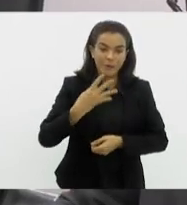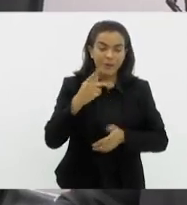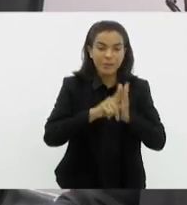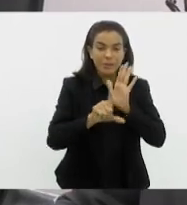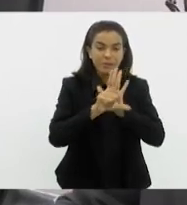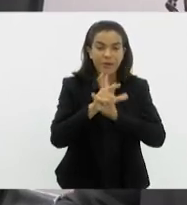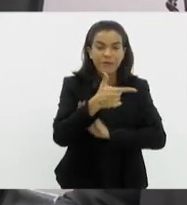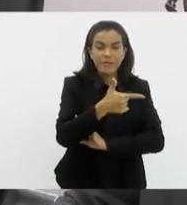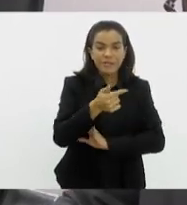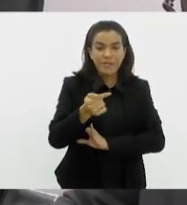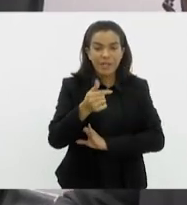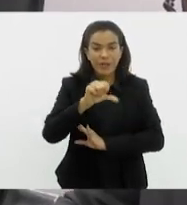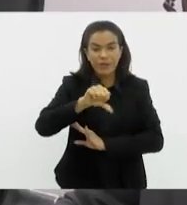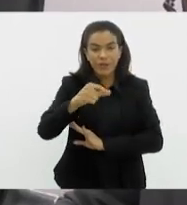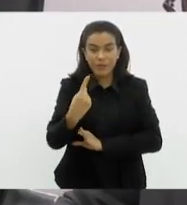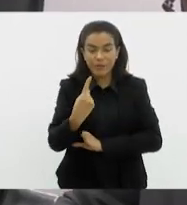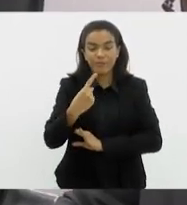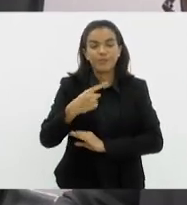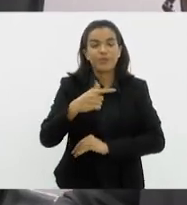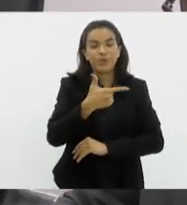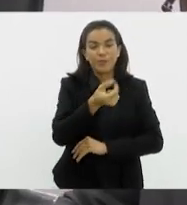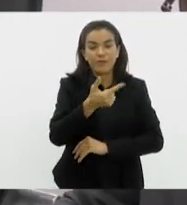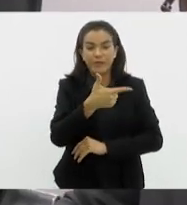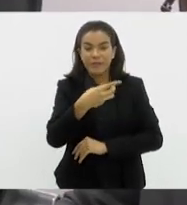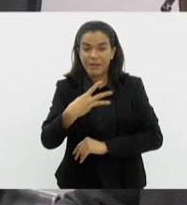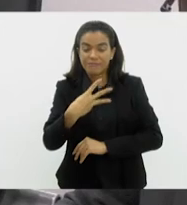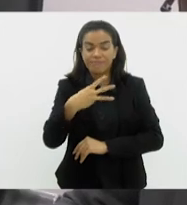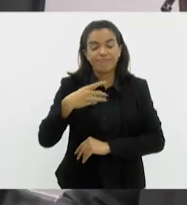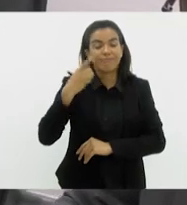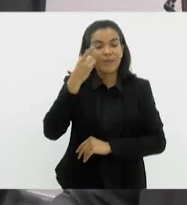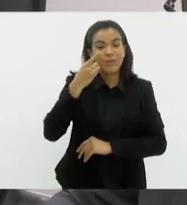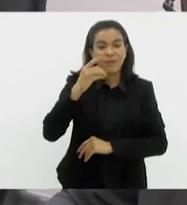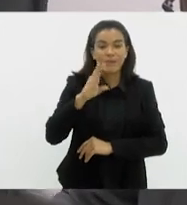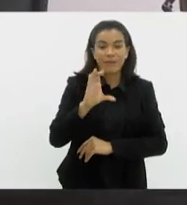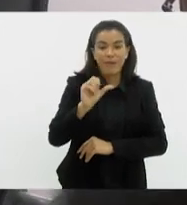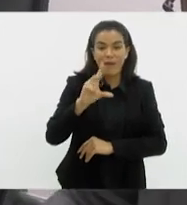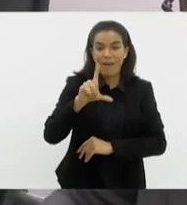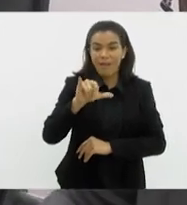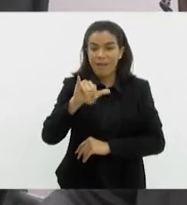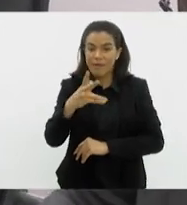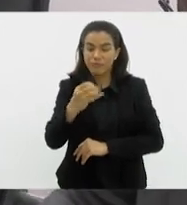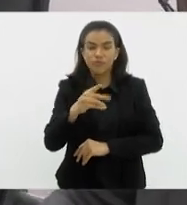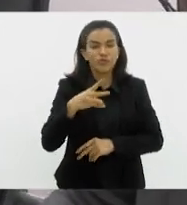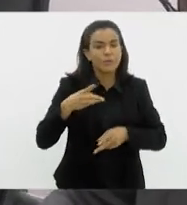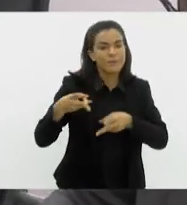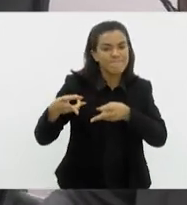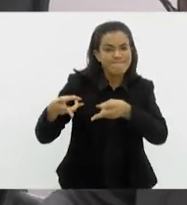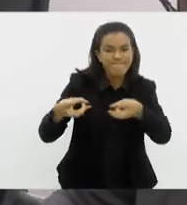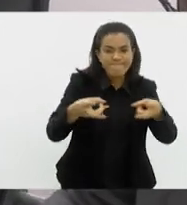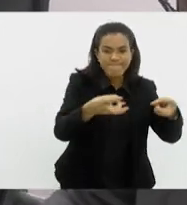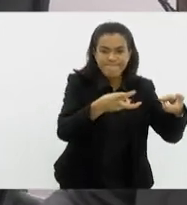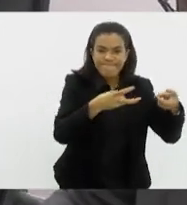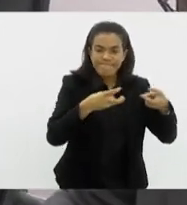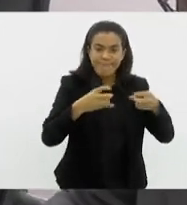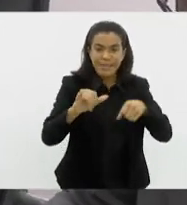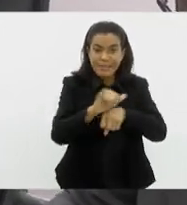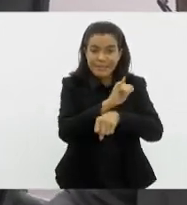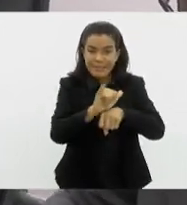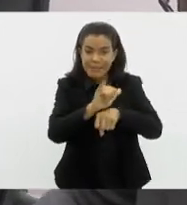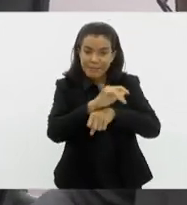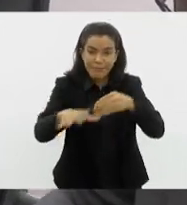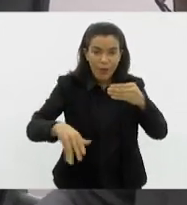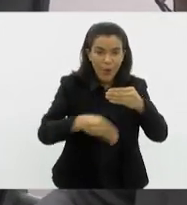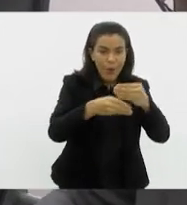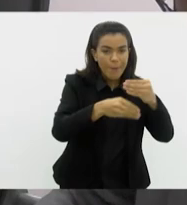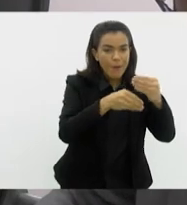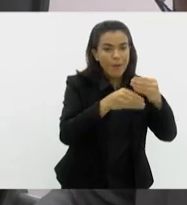Lei 2791, de 23, de autoria do deputado Carlinhos BNH, que dispõe sobre a exploração de receitas alternativas,